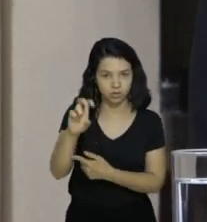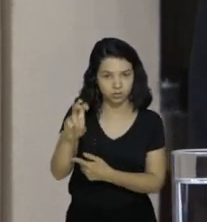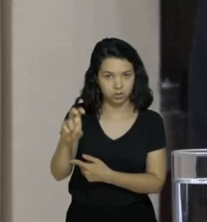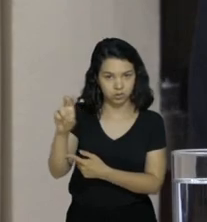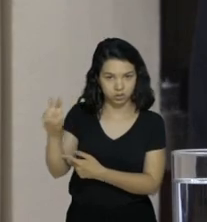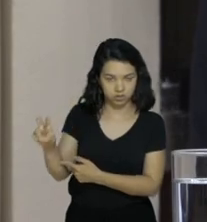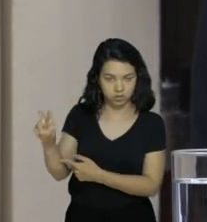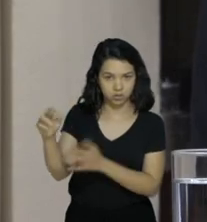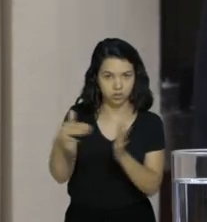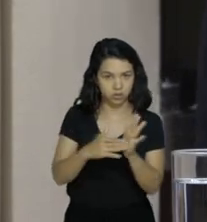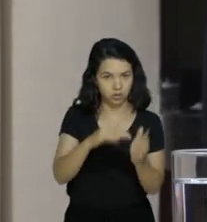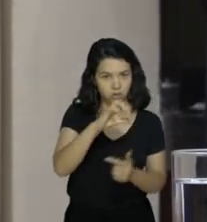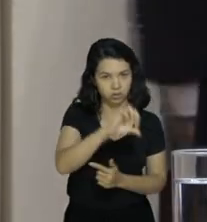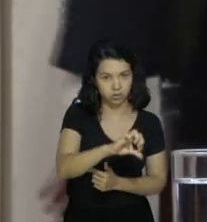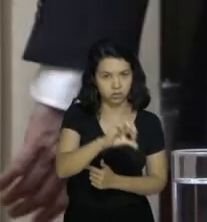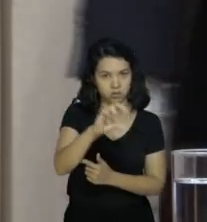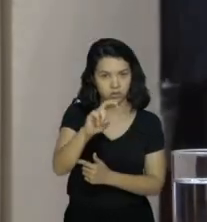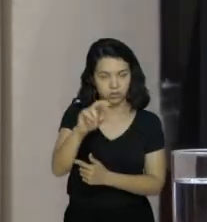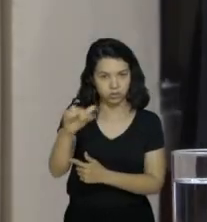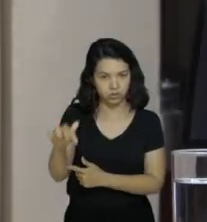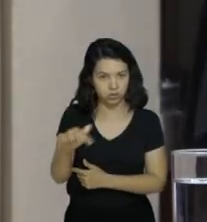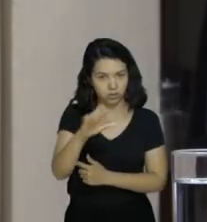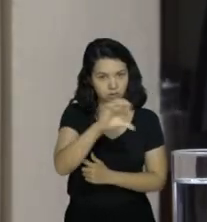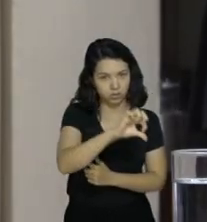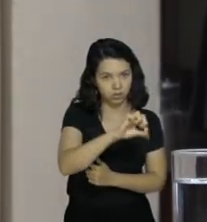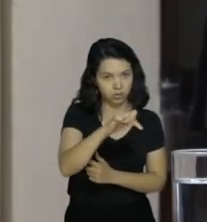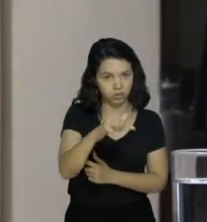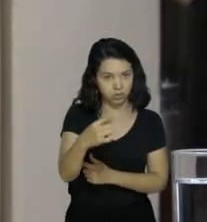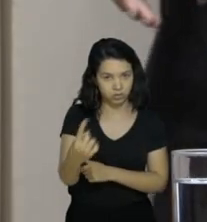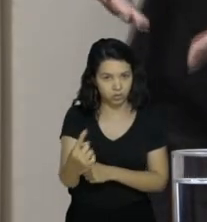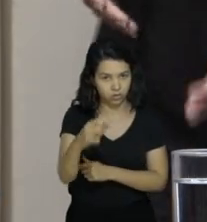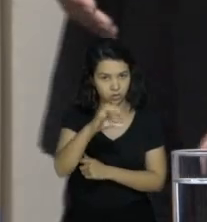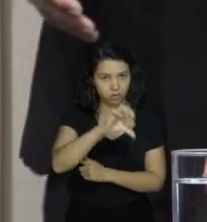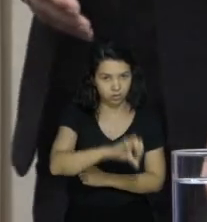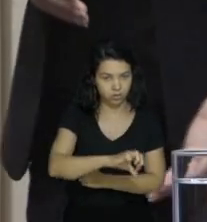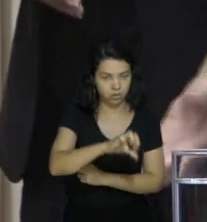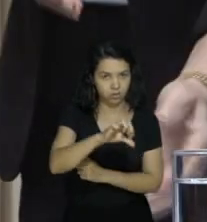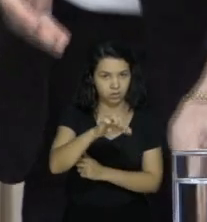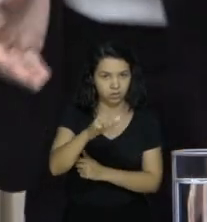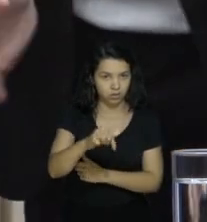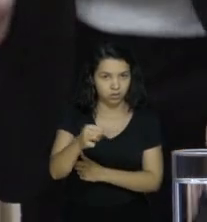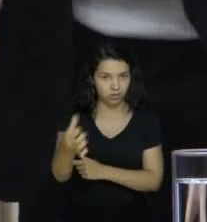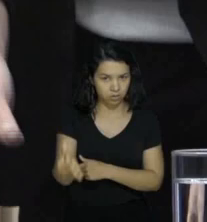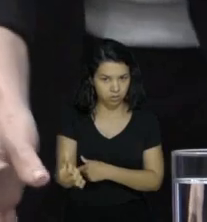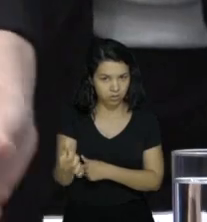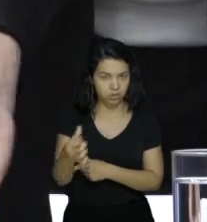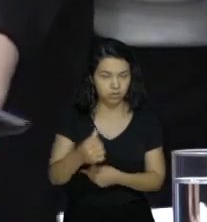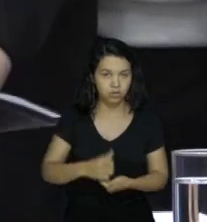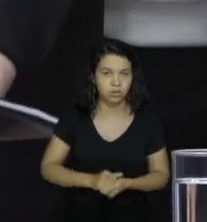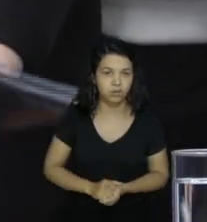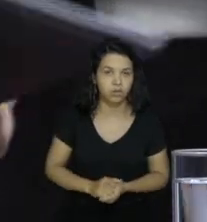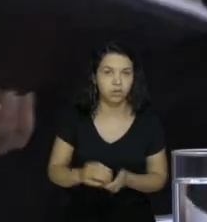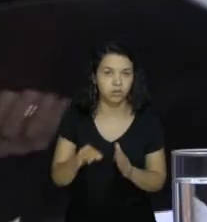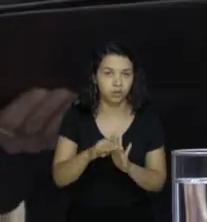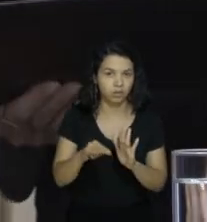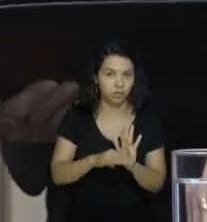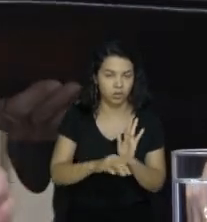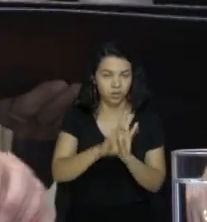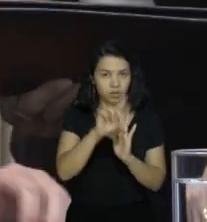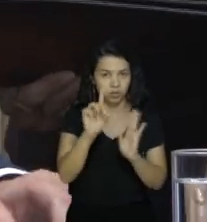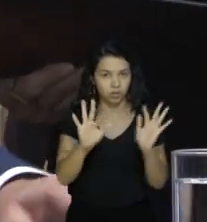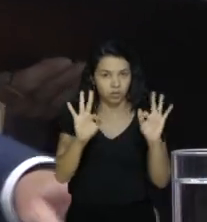955 a 957 e 971 a 976. Fim da ordem do dia, passamos